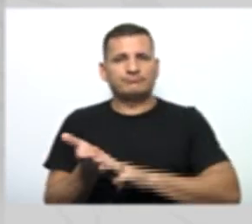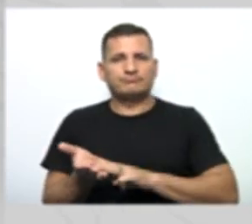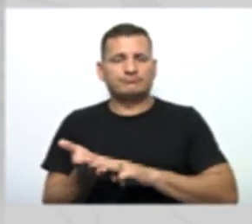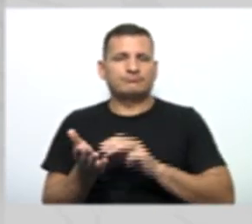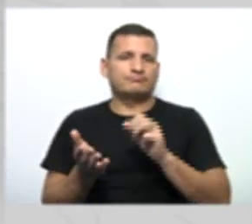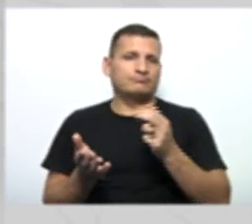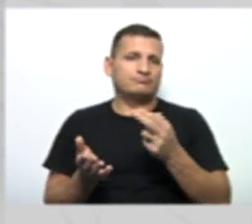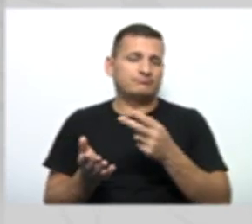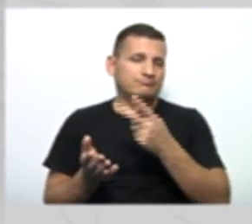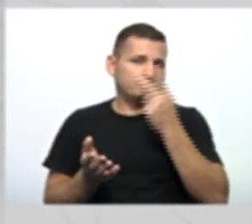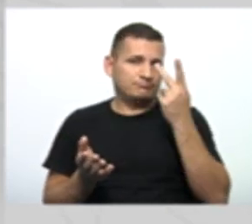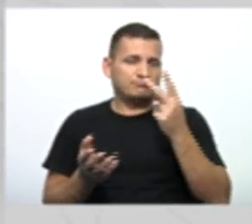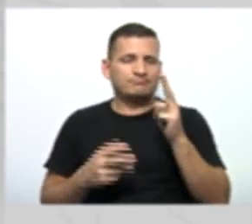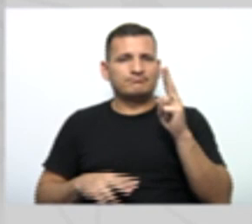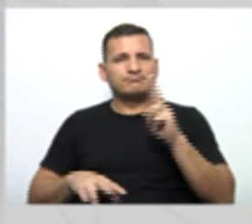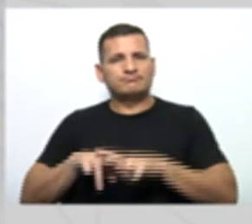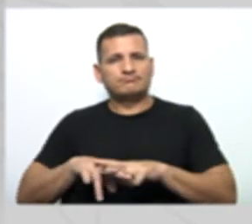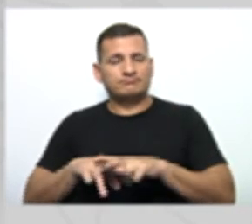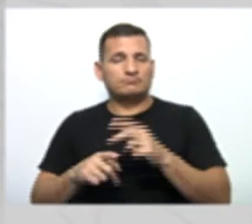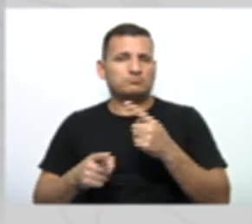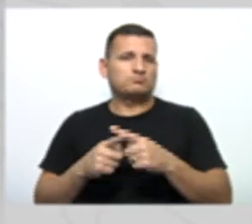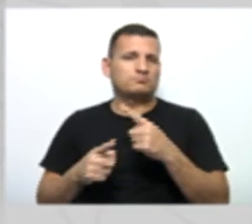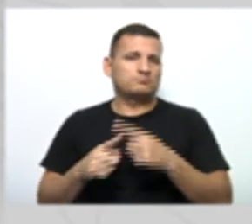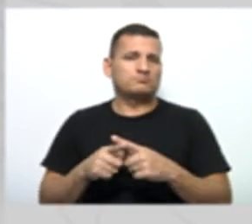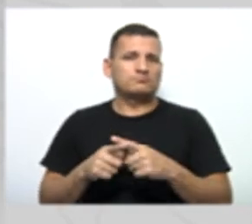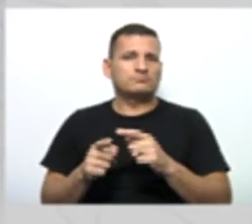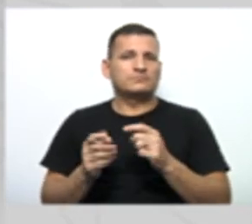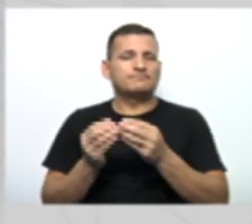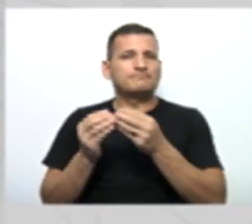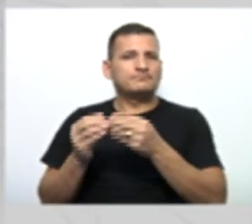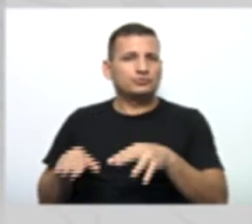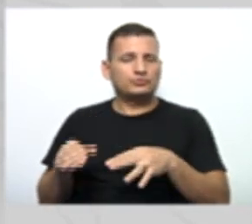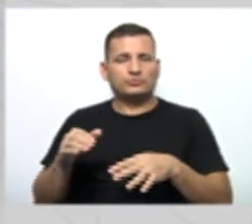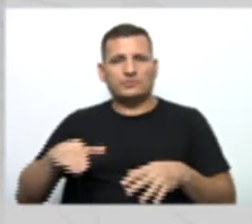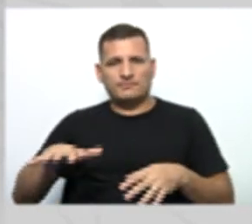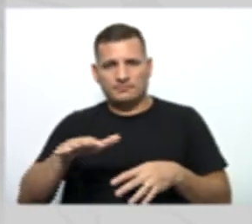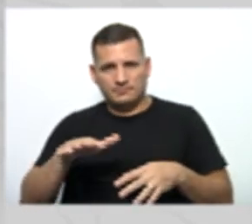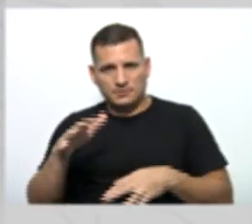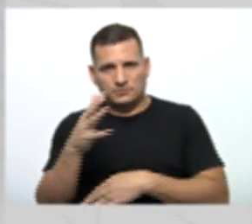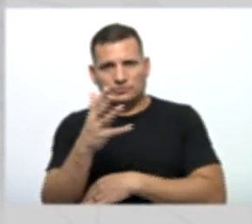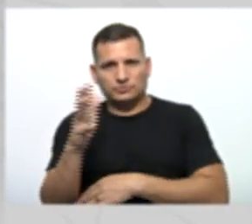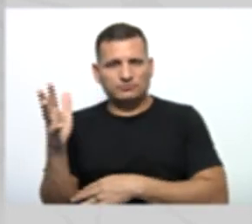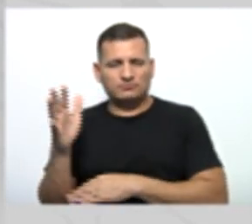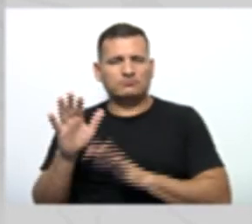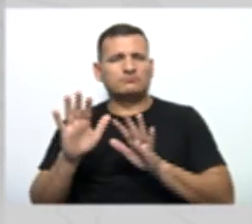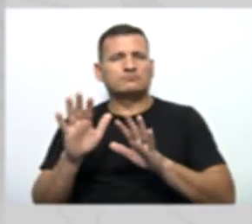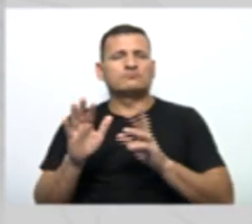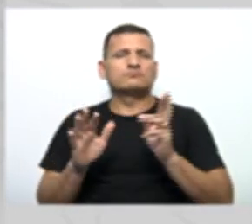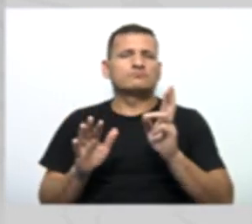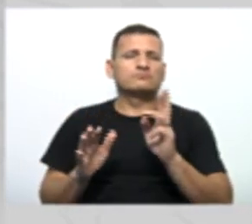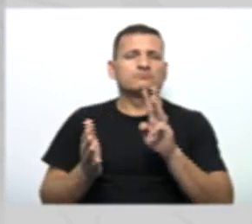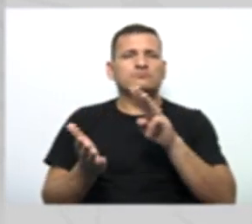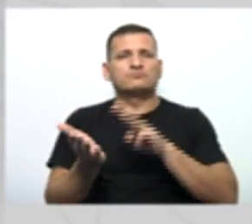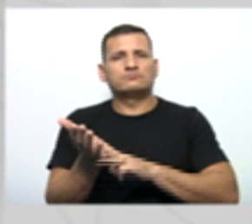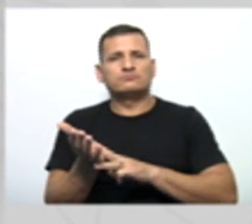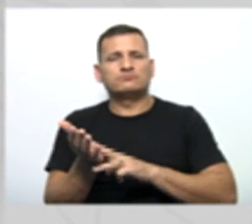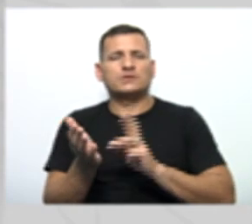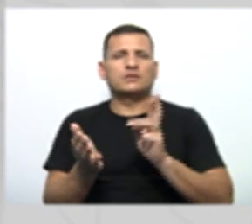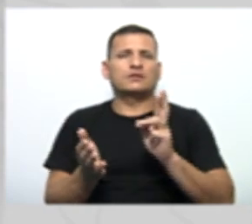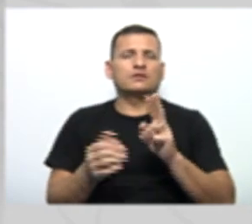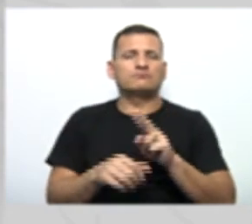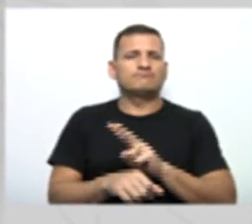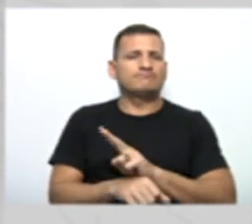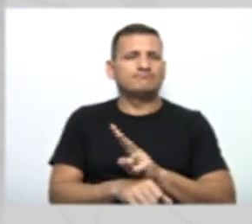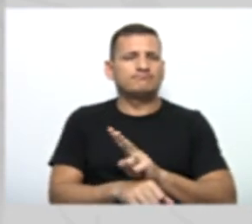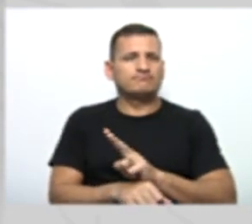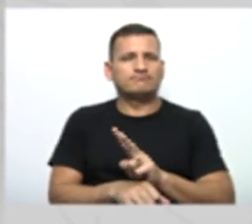mesmo preso por causa de um crime ambiental. Mas quem é que faz essas multas? Quem fiscaliza